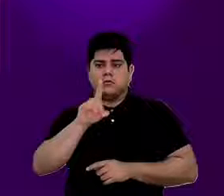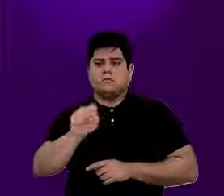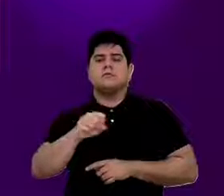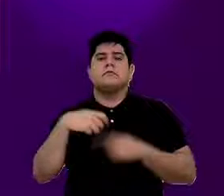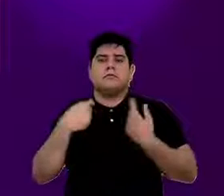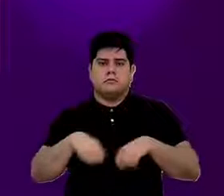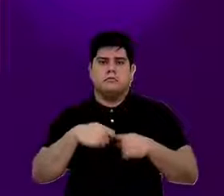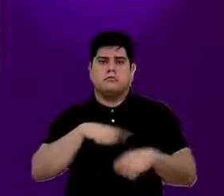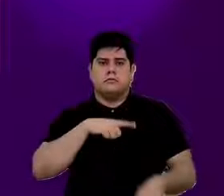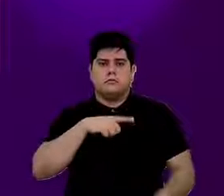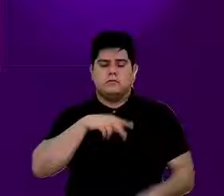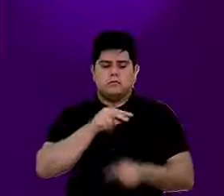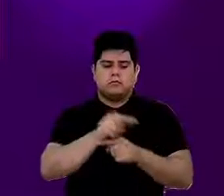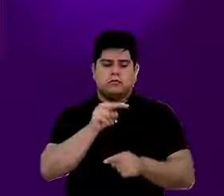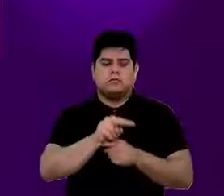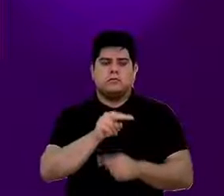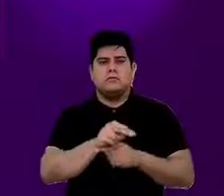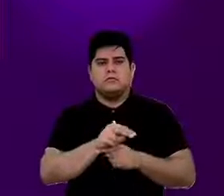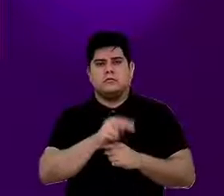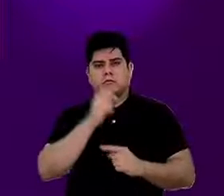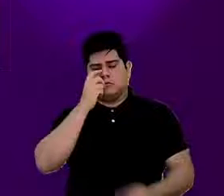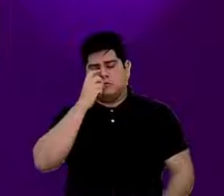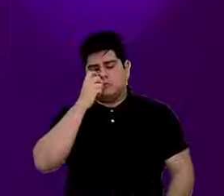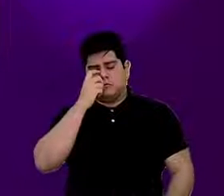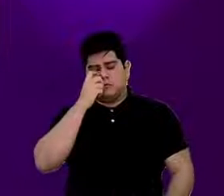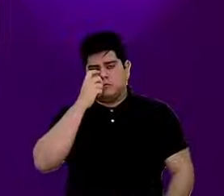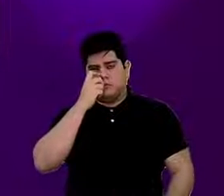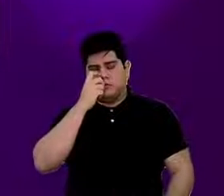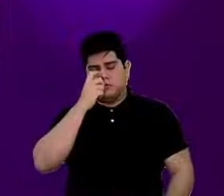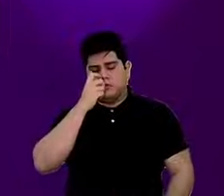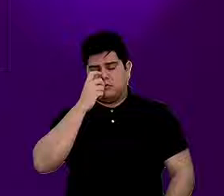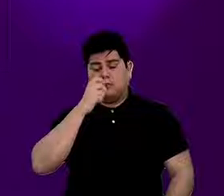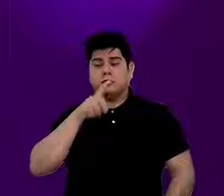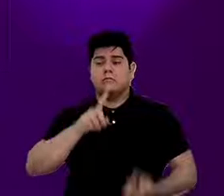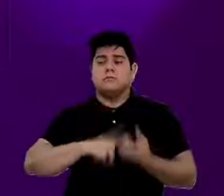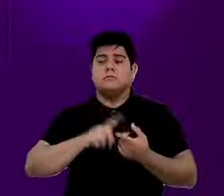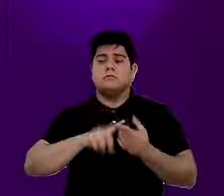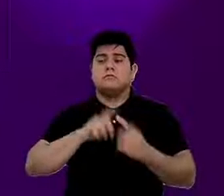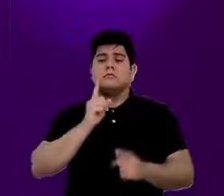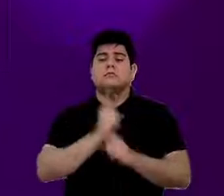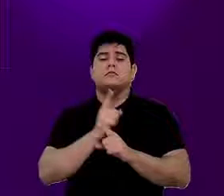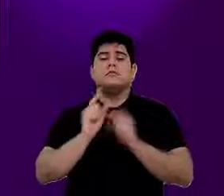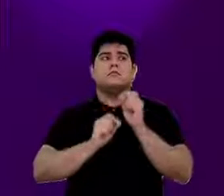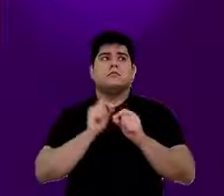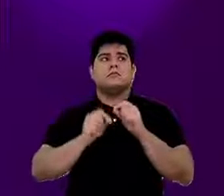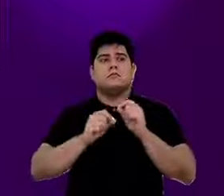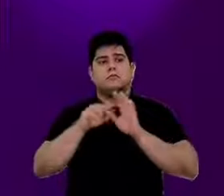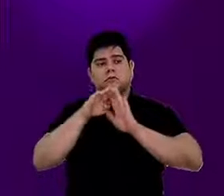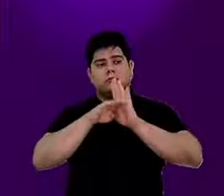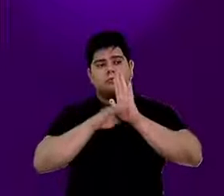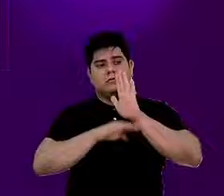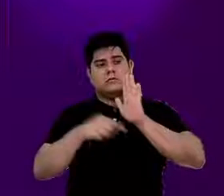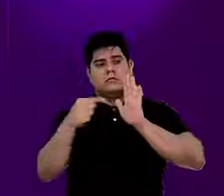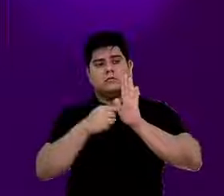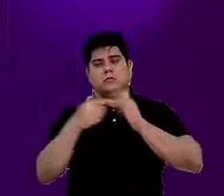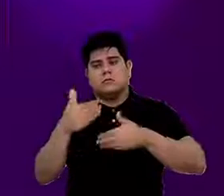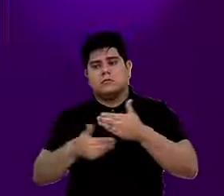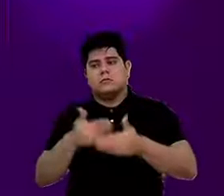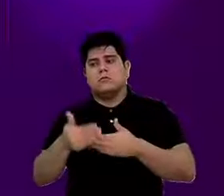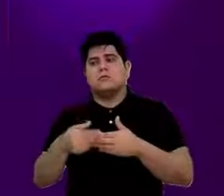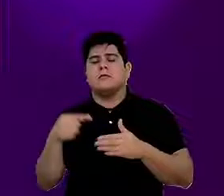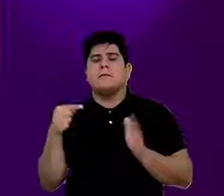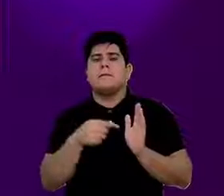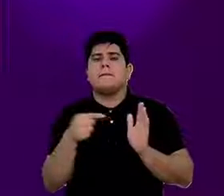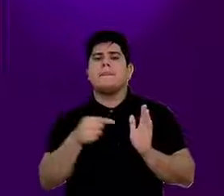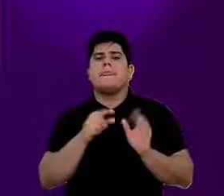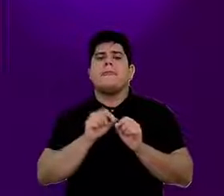ter essa monitorização. E também a identificação de protocolos e de procedimentos. A